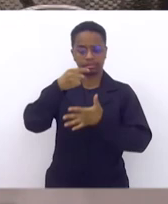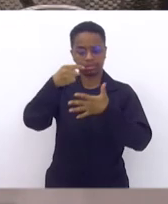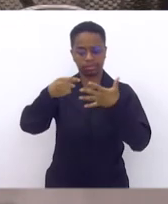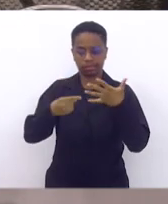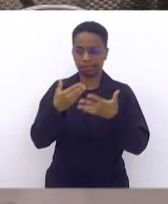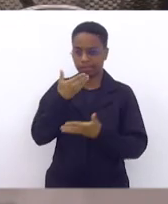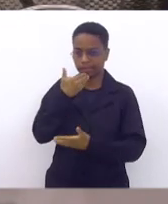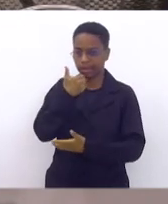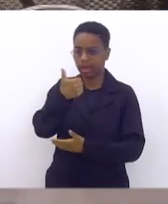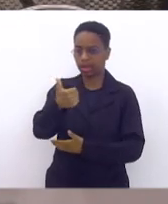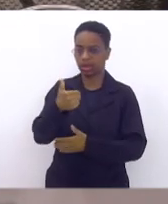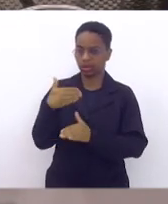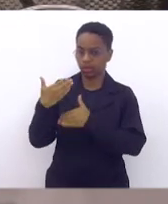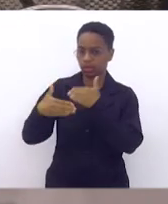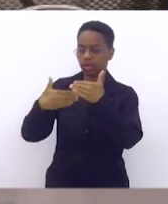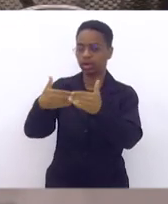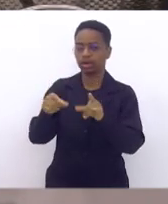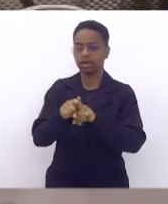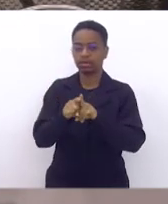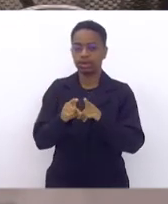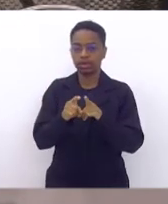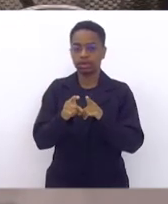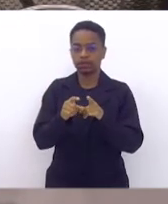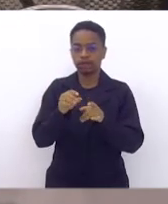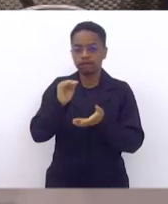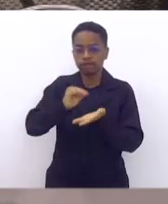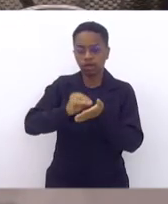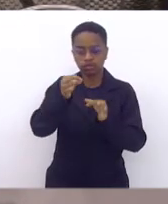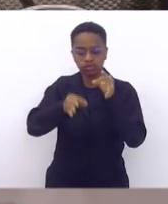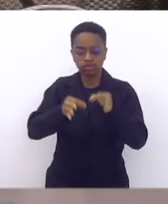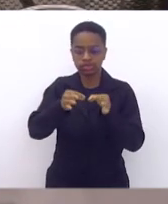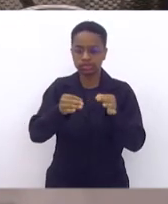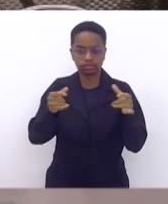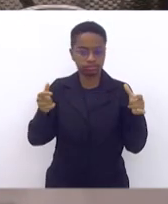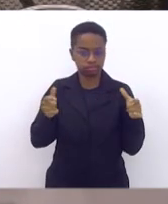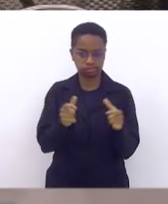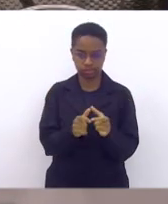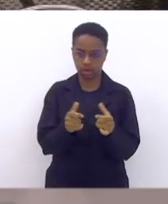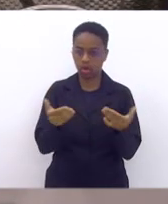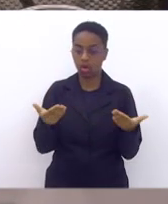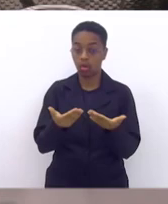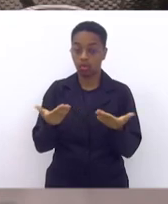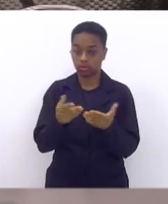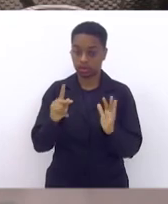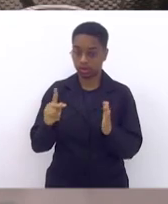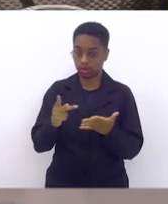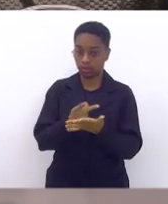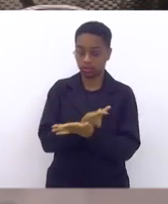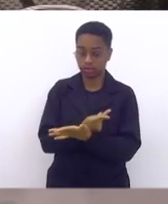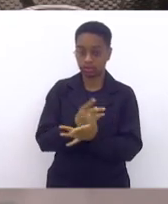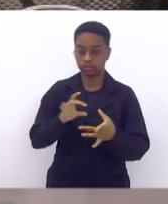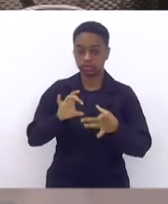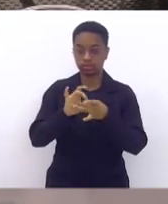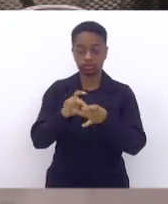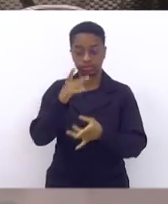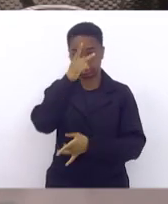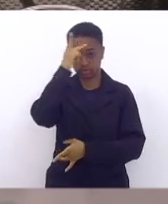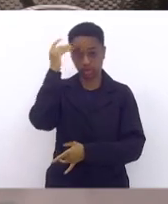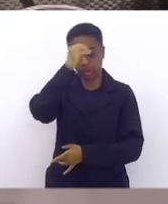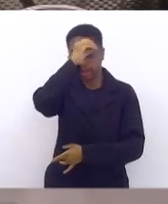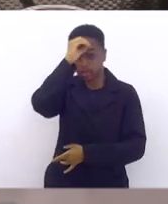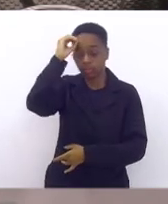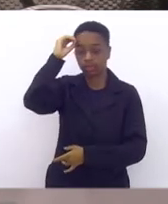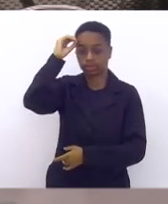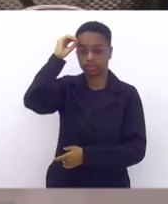melhorias e diminuir as injustiças que são feitas com pessoas inocentes que